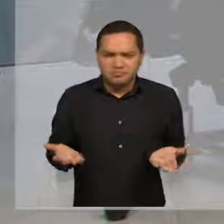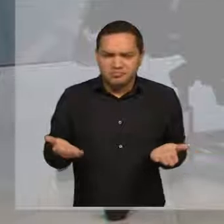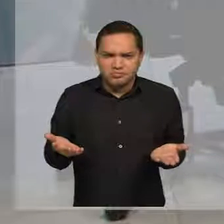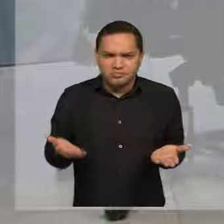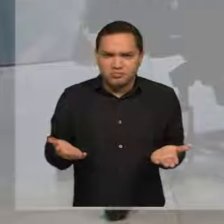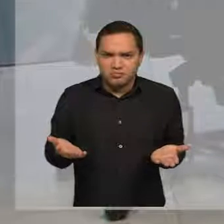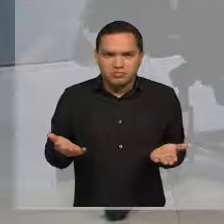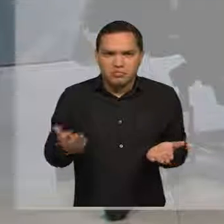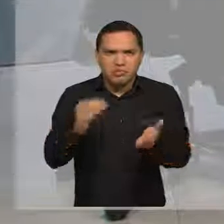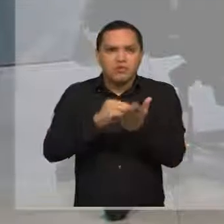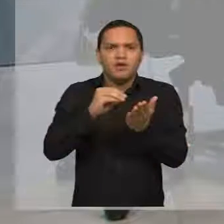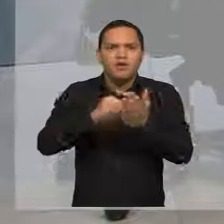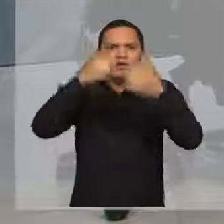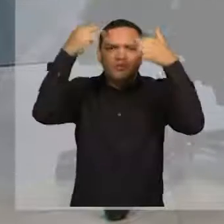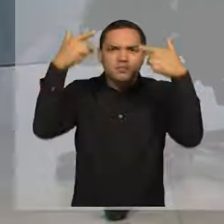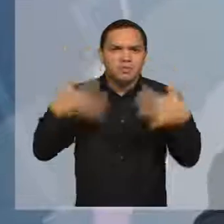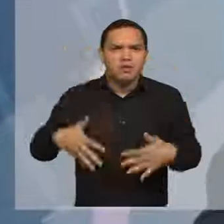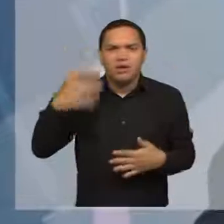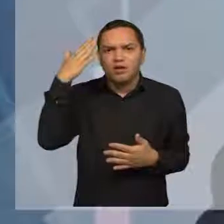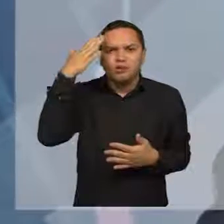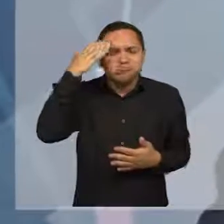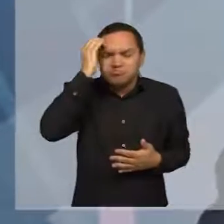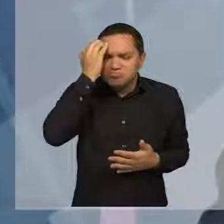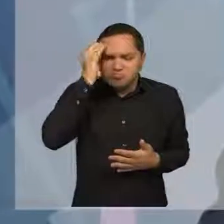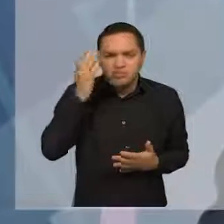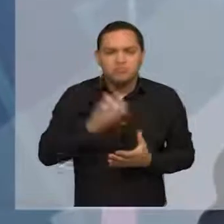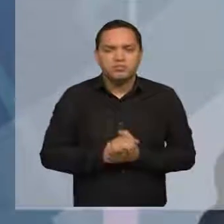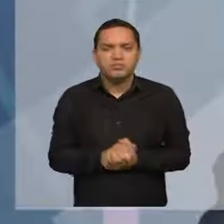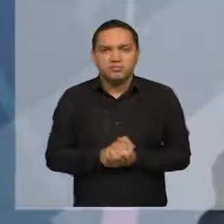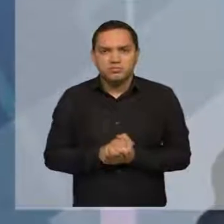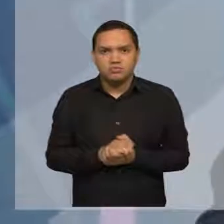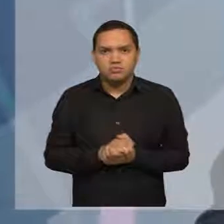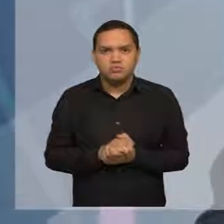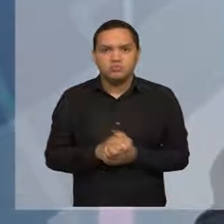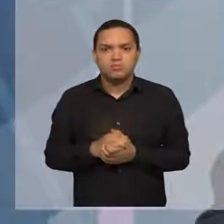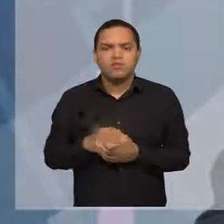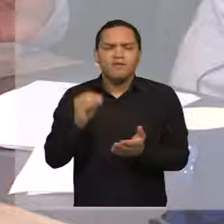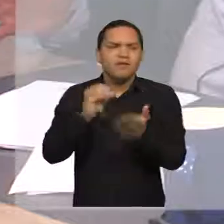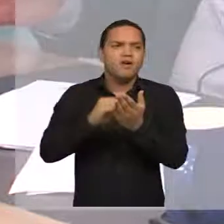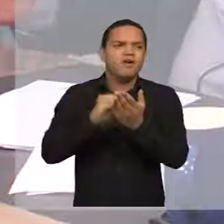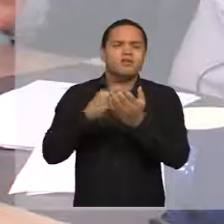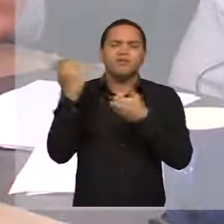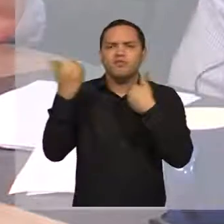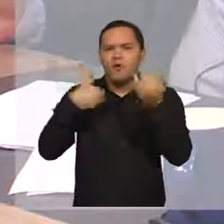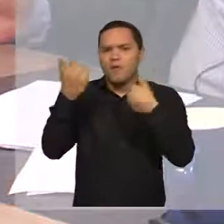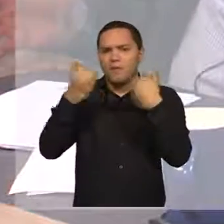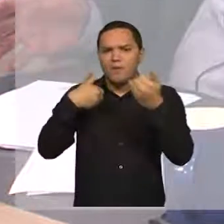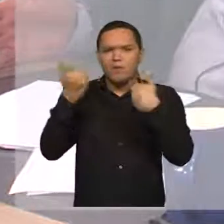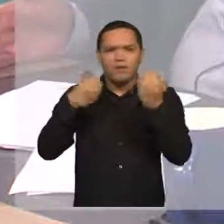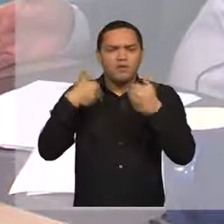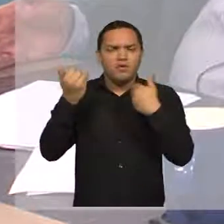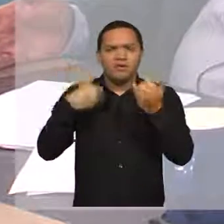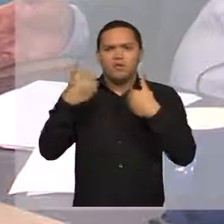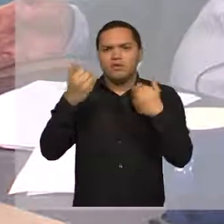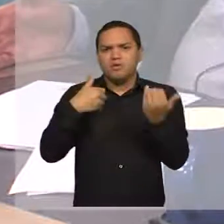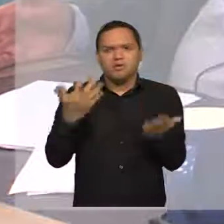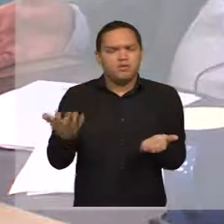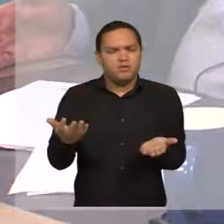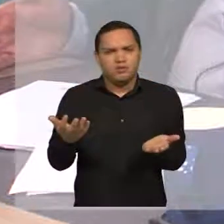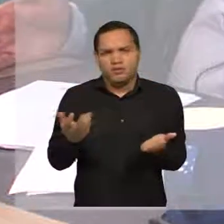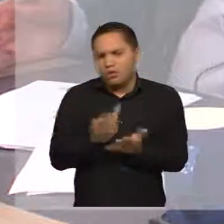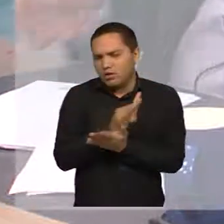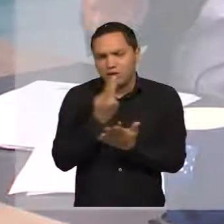quase totalmente destruída ao longo desses últimos anos. Falta de informação isso não é justificativa,